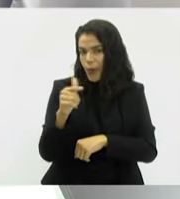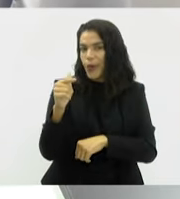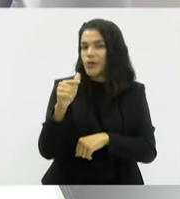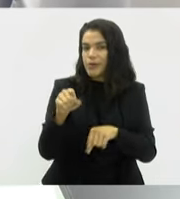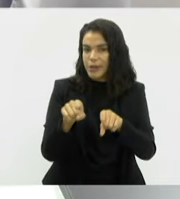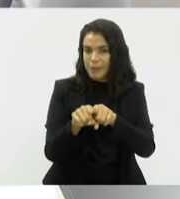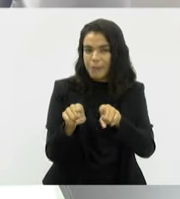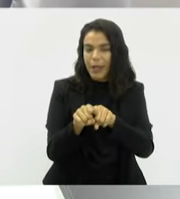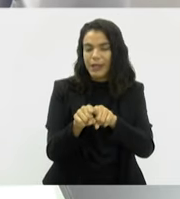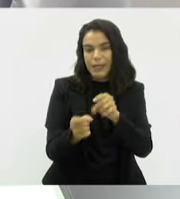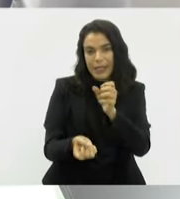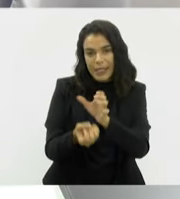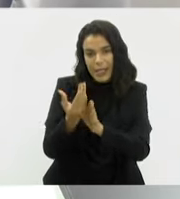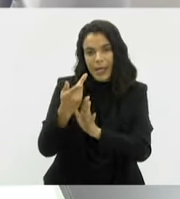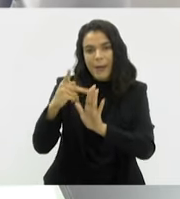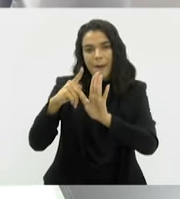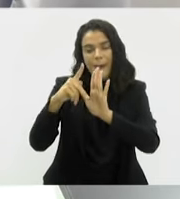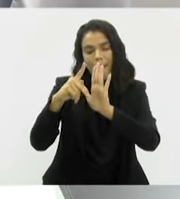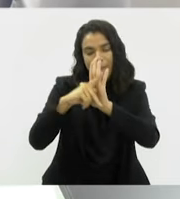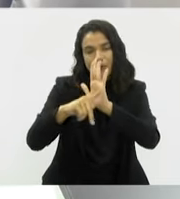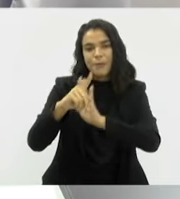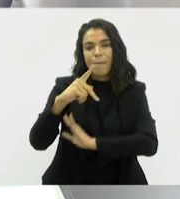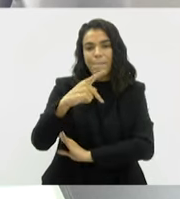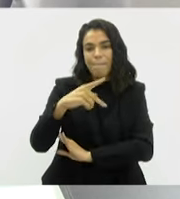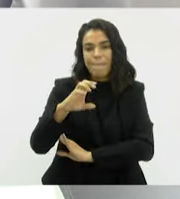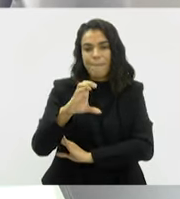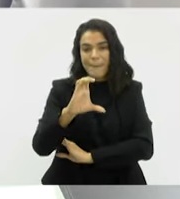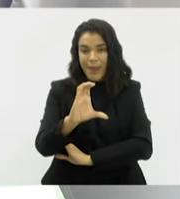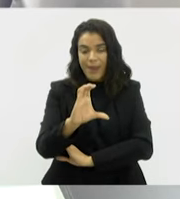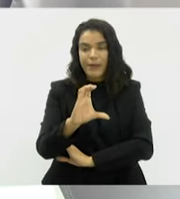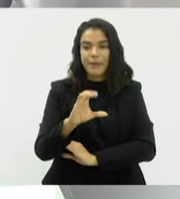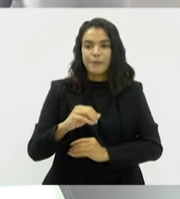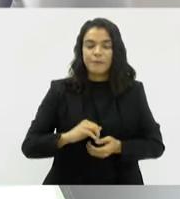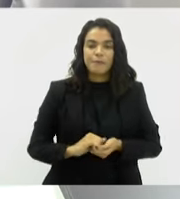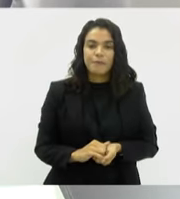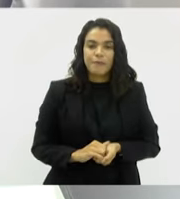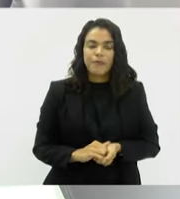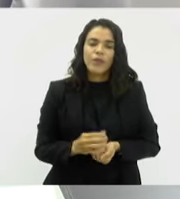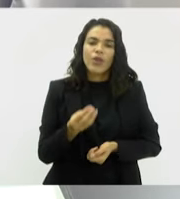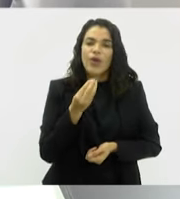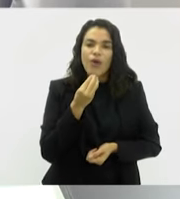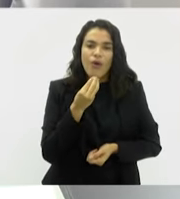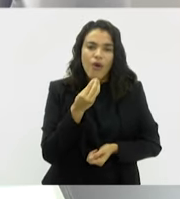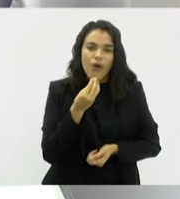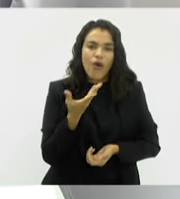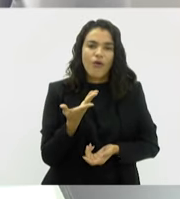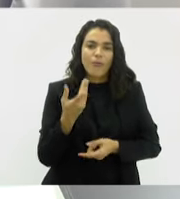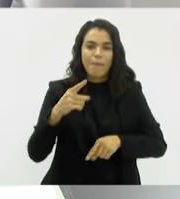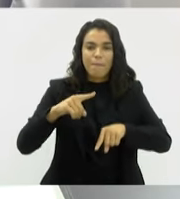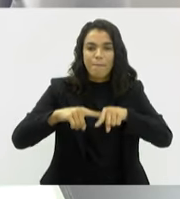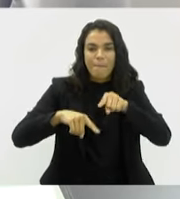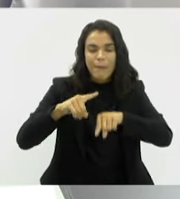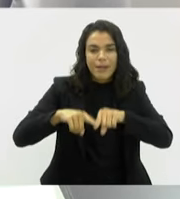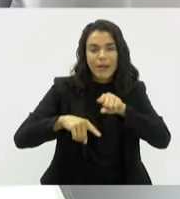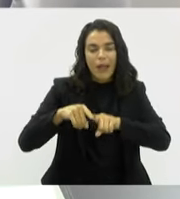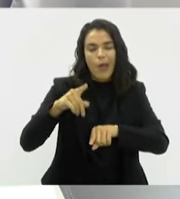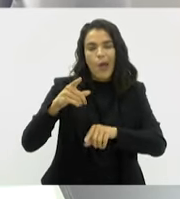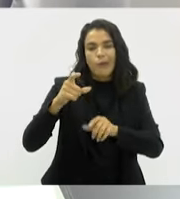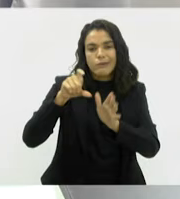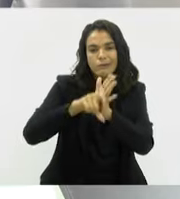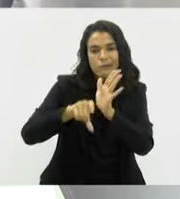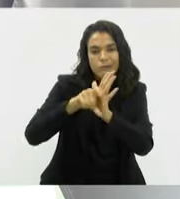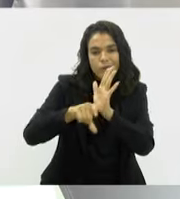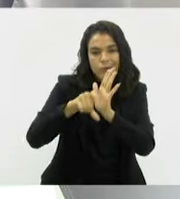que motivou a PEC, que tem incomodado muito as assembleias Brasil afora. Claro que na matéria tributária a gente tem um adendo especial,